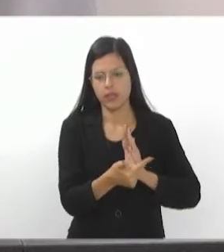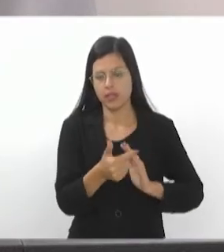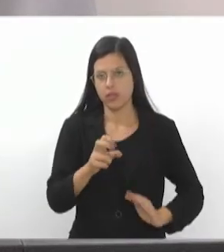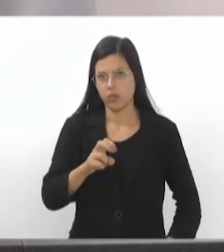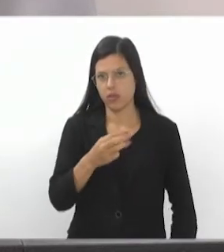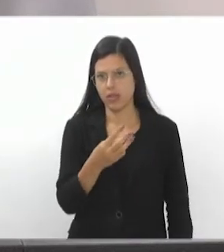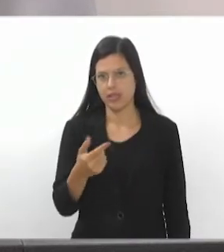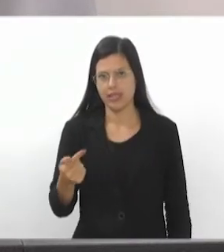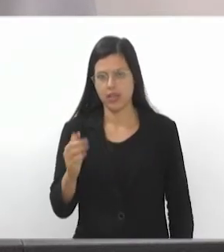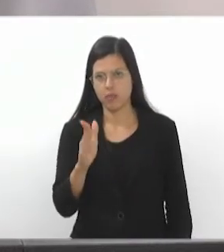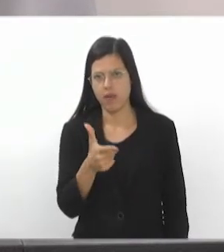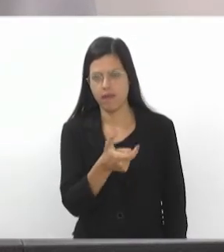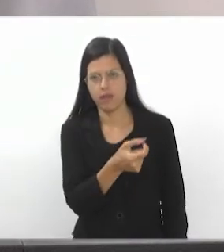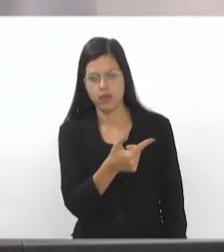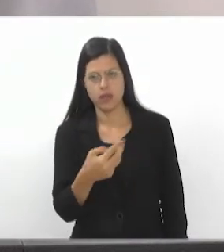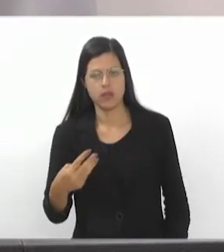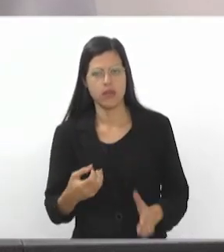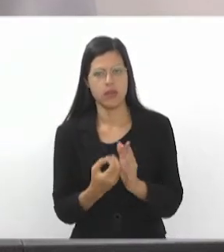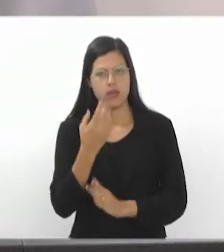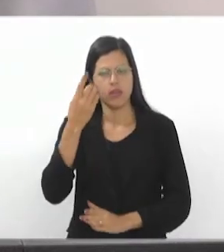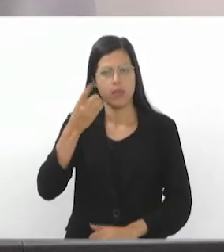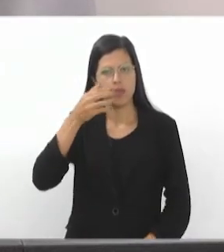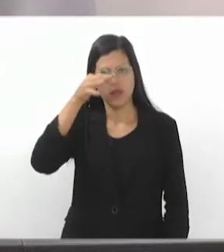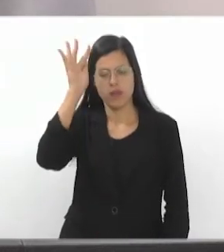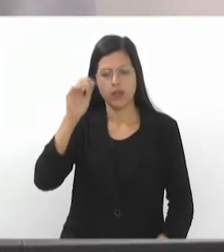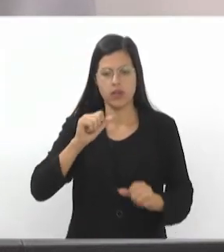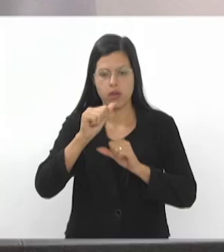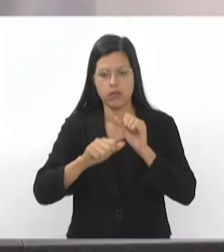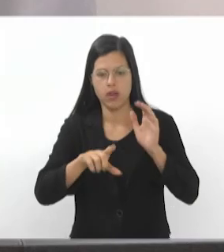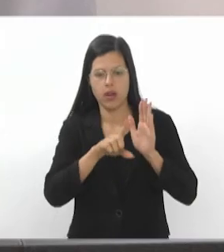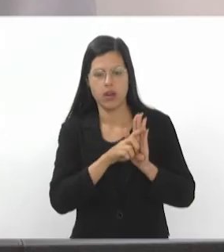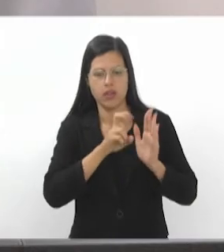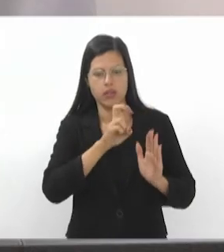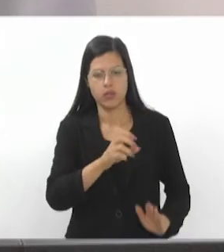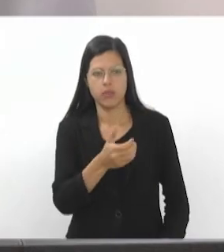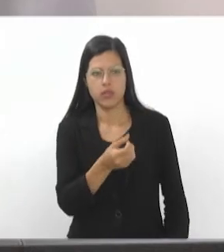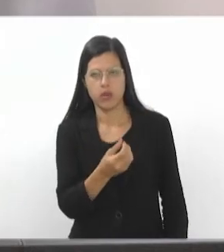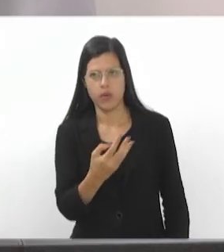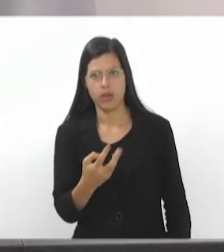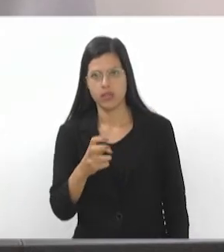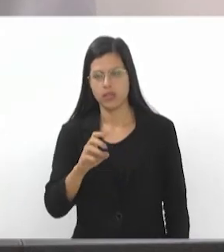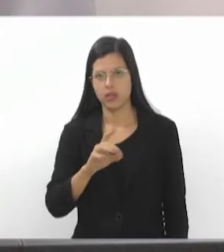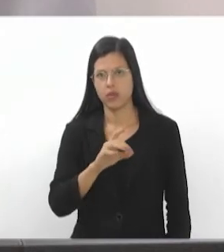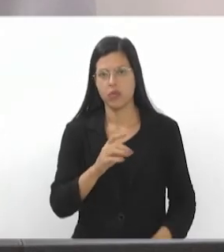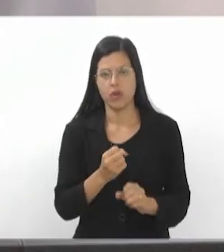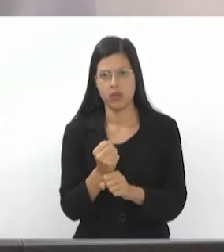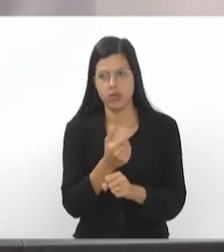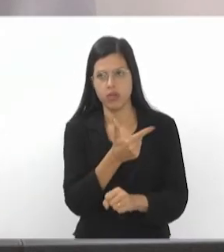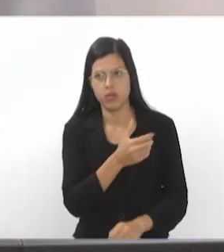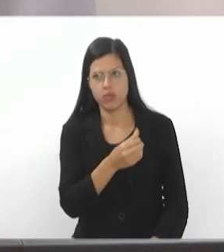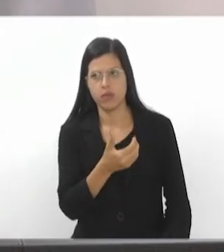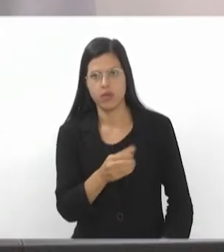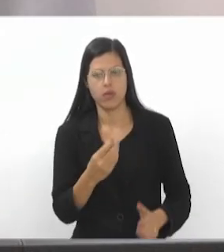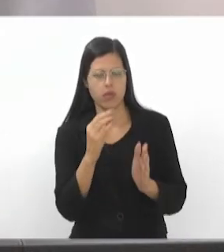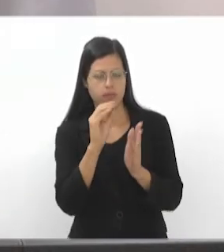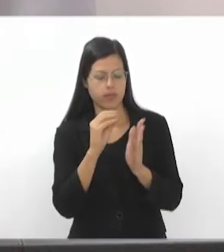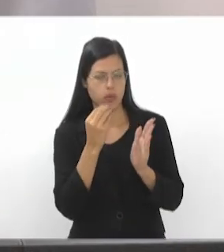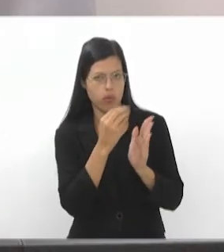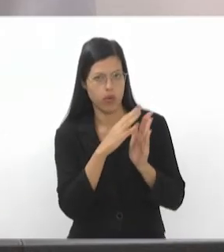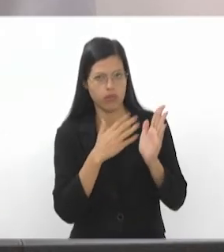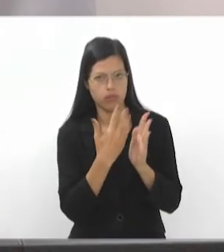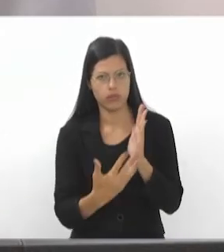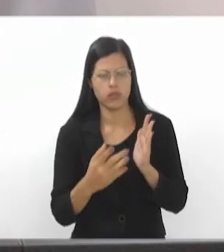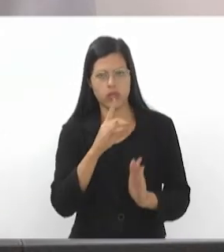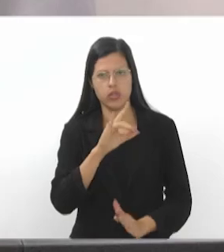23, de autoria do deputado Fred Pacheco, que altera a Lei 5.645 de 2010, para incluir no calendário oficial do Estado do Rio de Janeiro o Dia